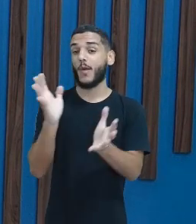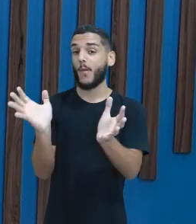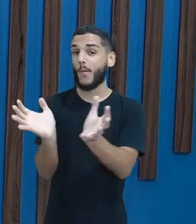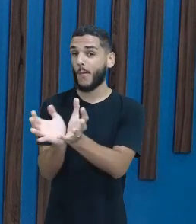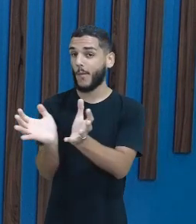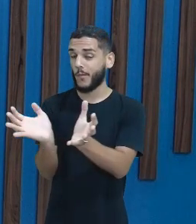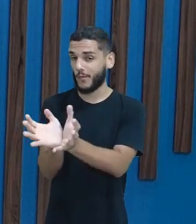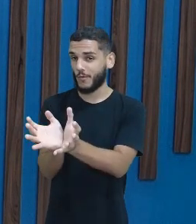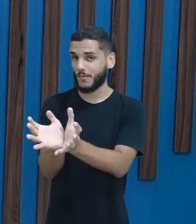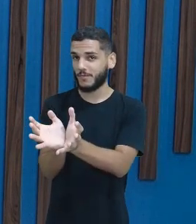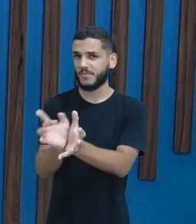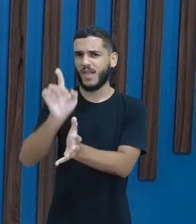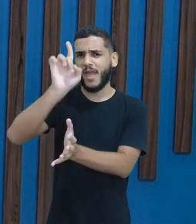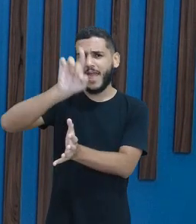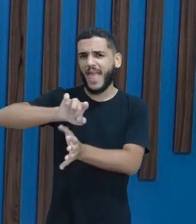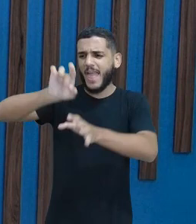é